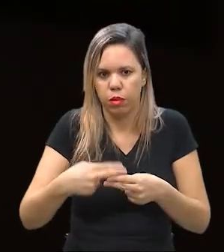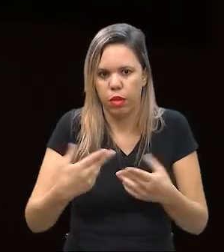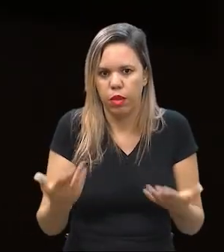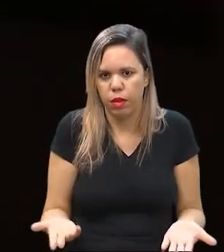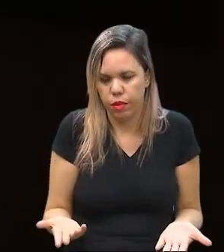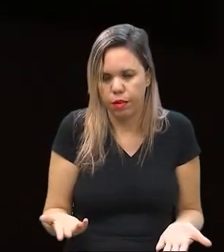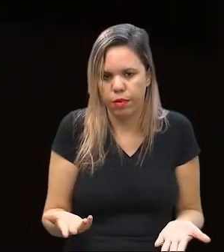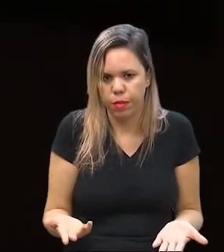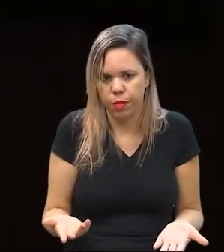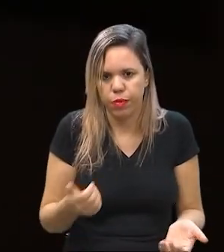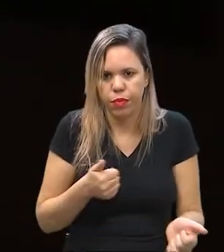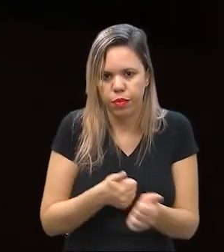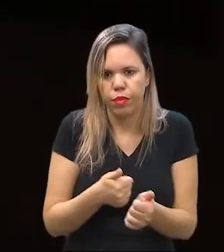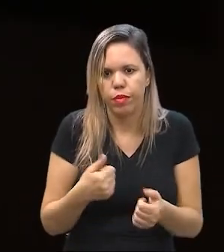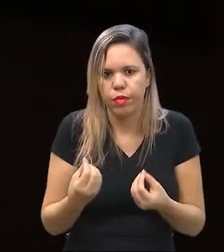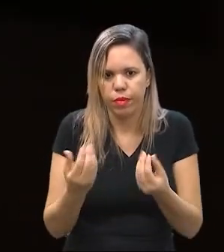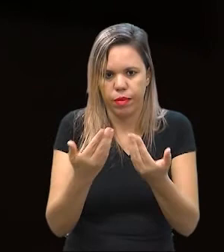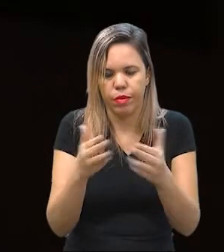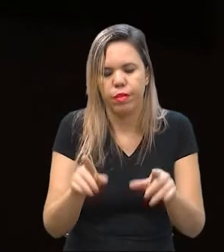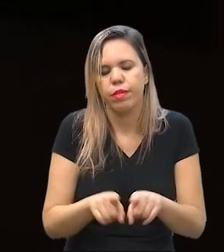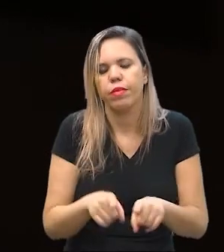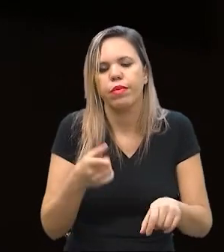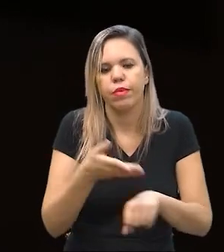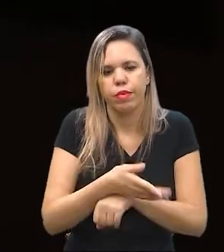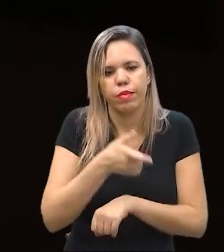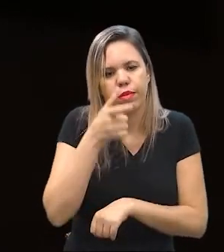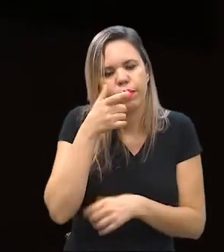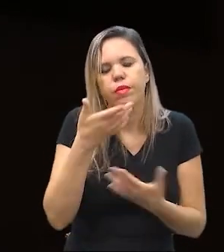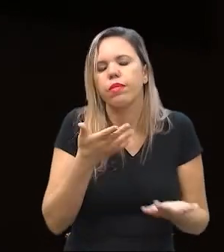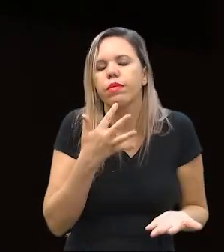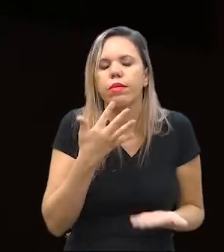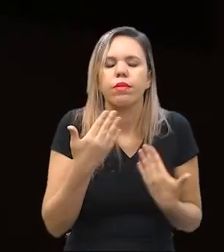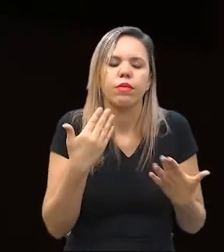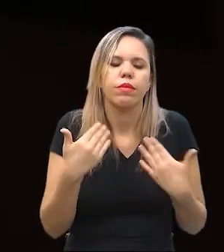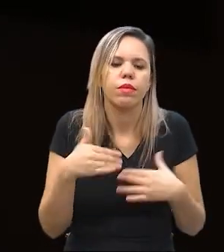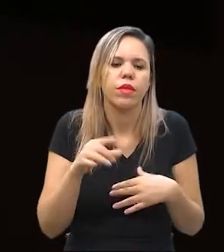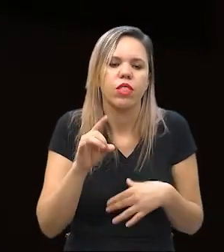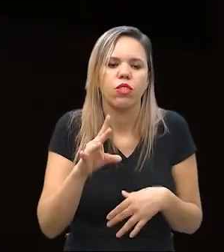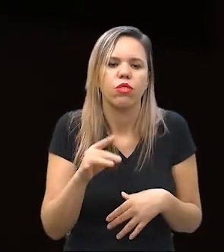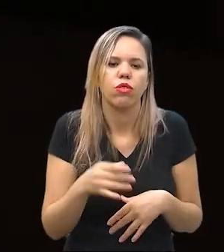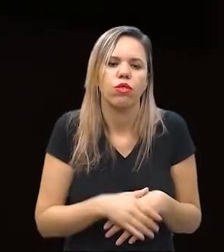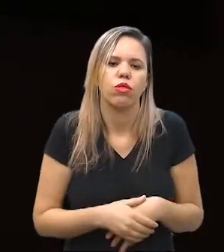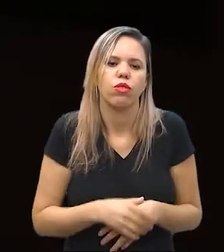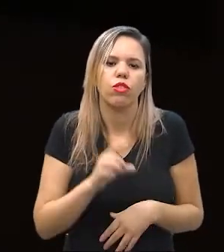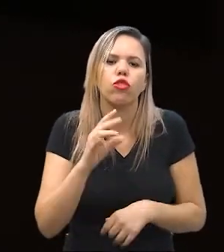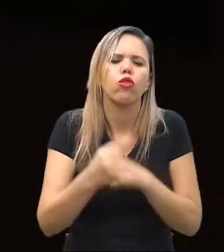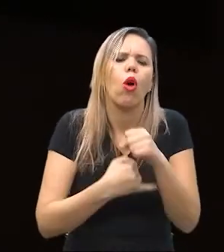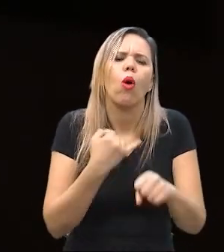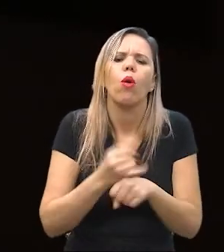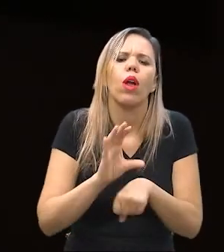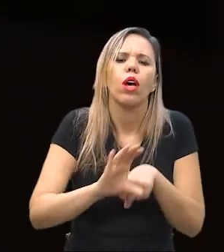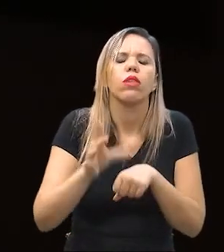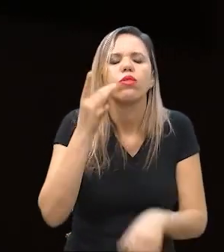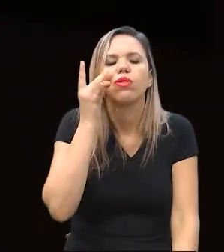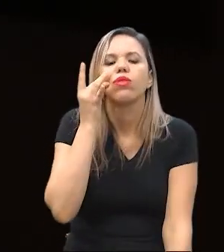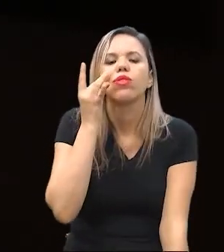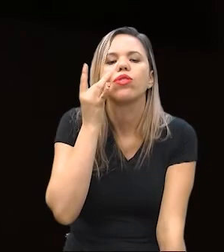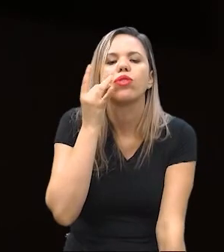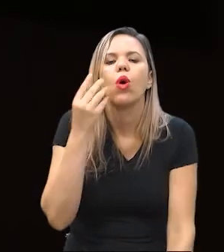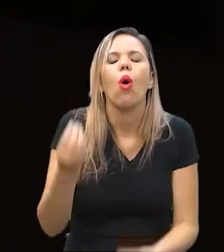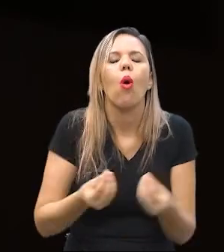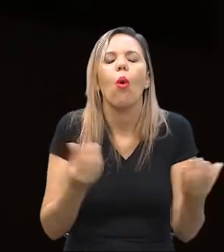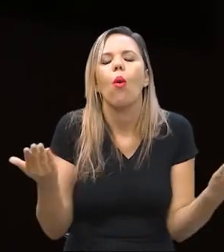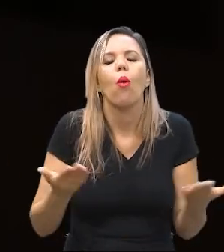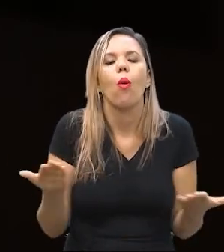buscar o isso escritório mais próximo que a gente vai estar à disposição. é isso que eu queria perguntar. Isso só online, isso é presencial, como que